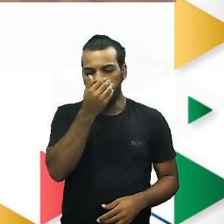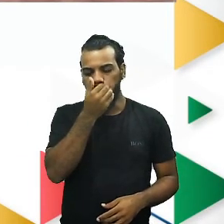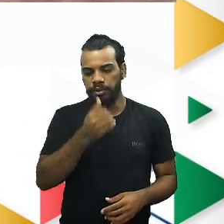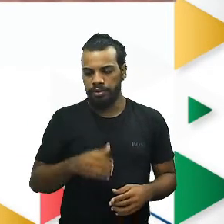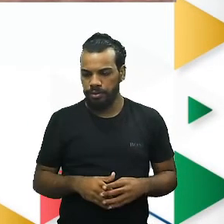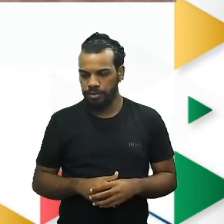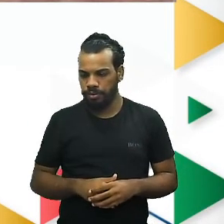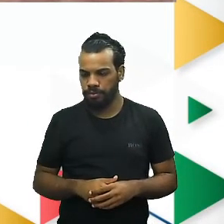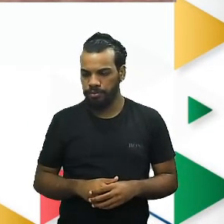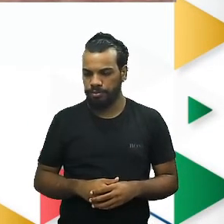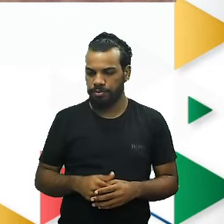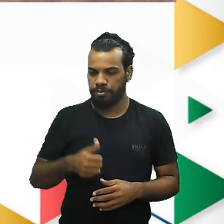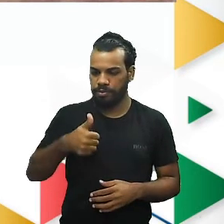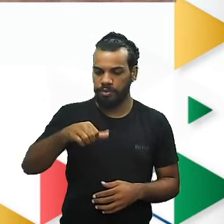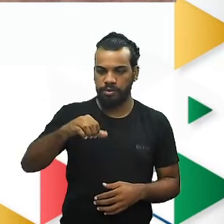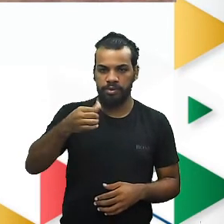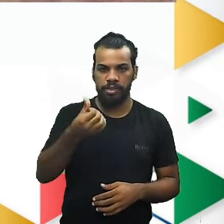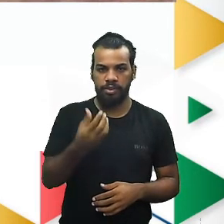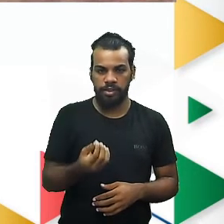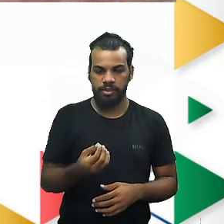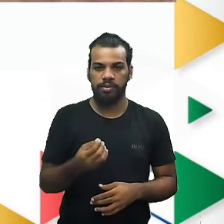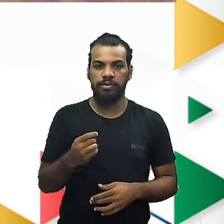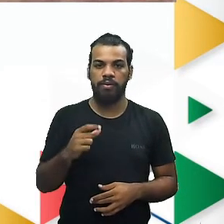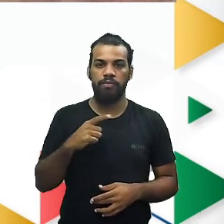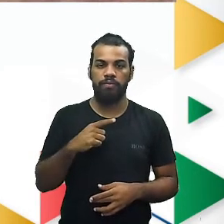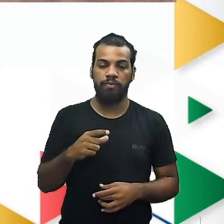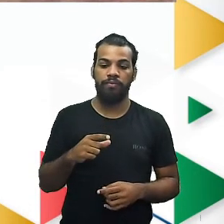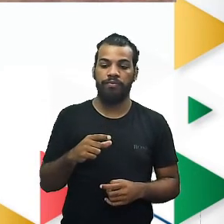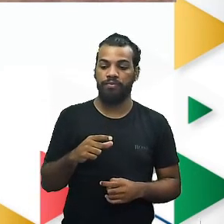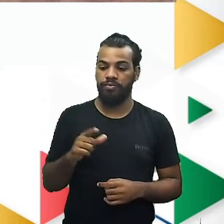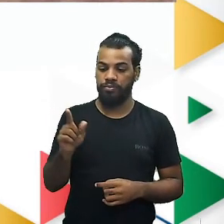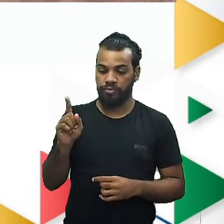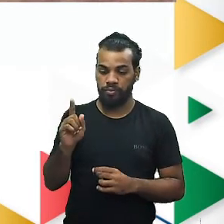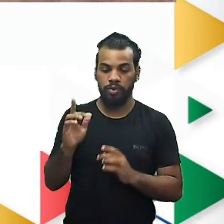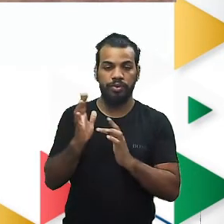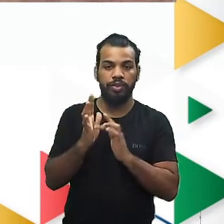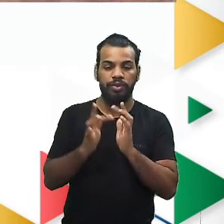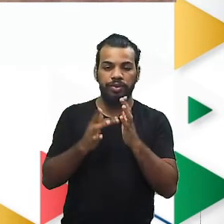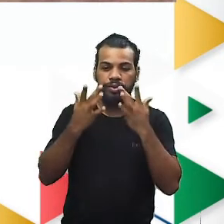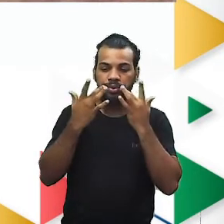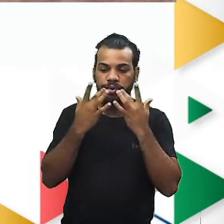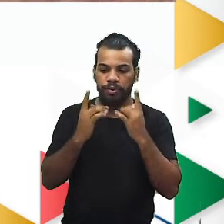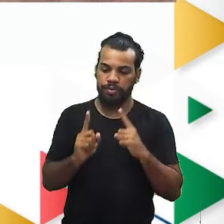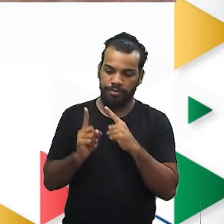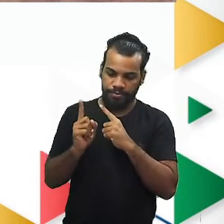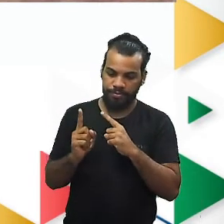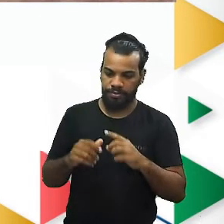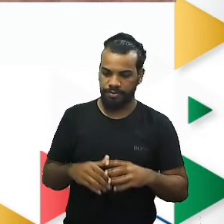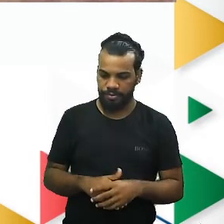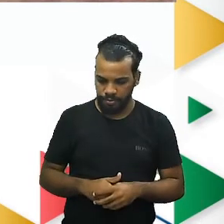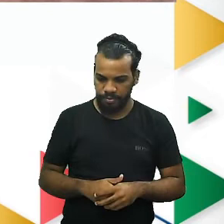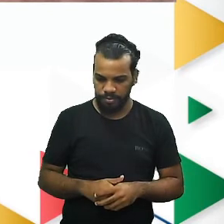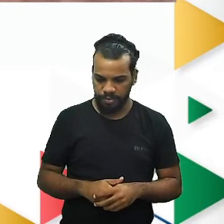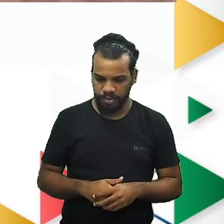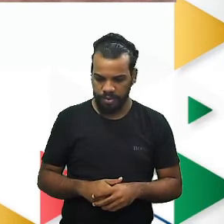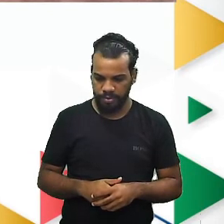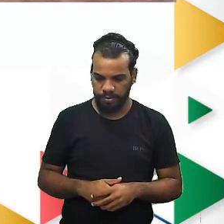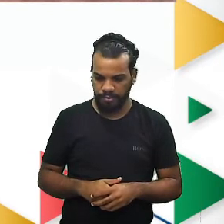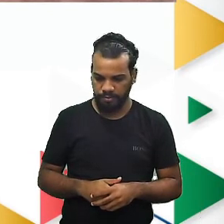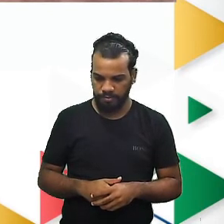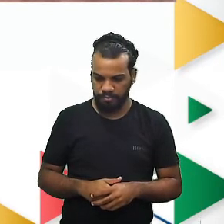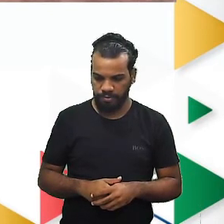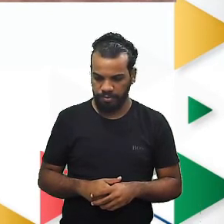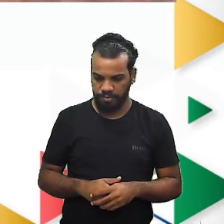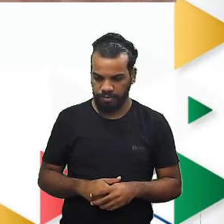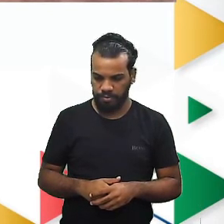1960, tivemos adaptações de grandes espetáculos como Jesus Cristo Superstar, né, que era Jesus Christ Superstar, que foi um grande sucesso nos